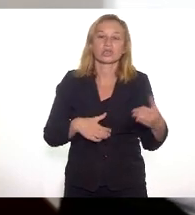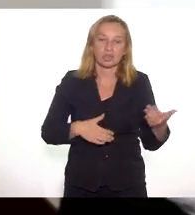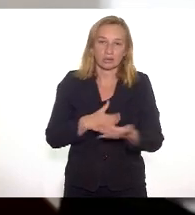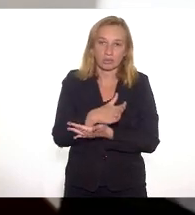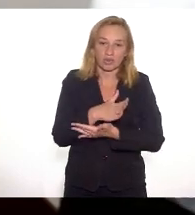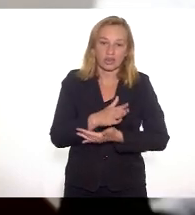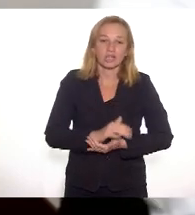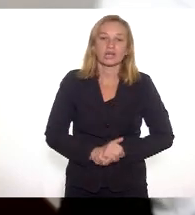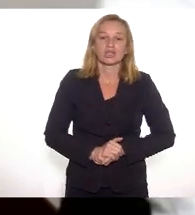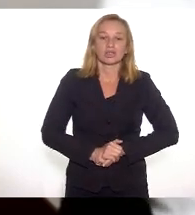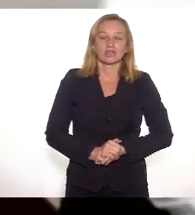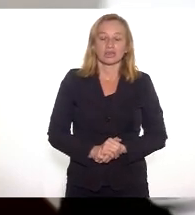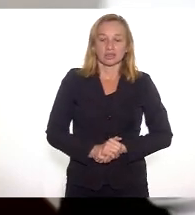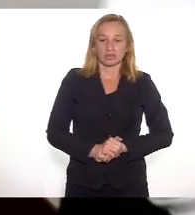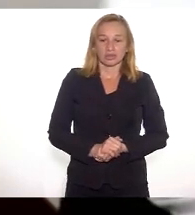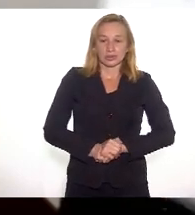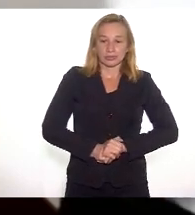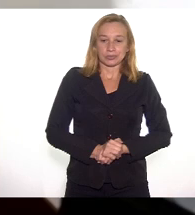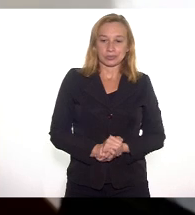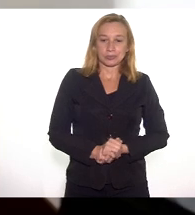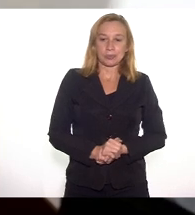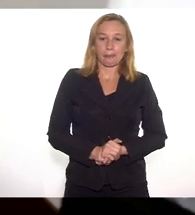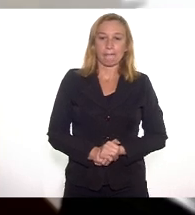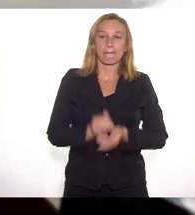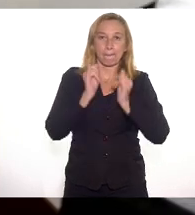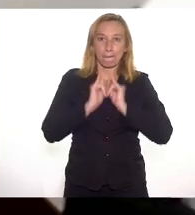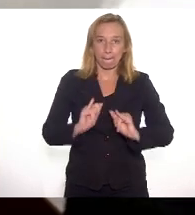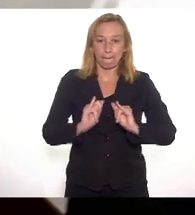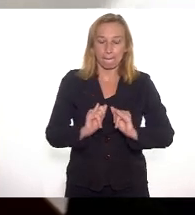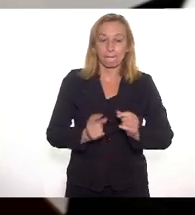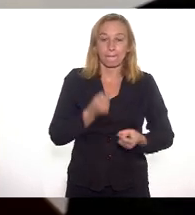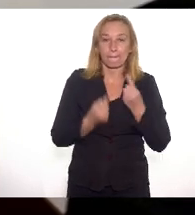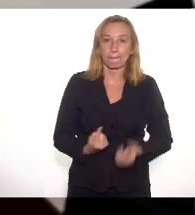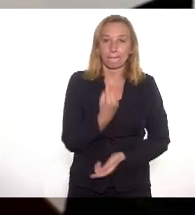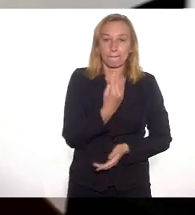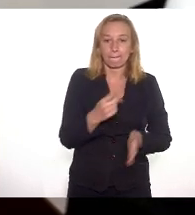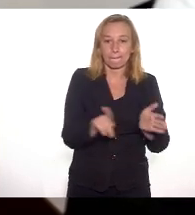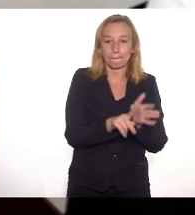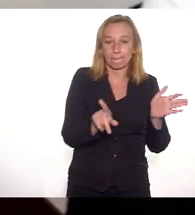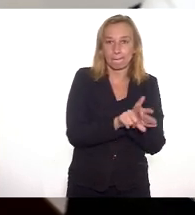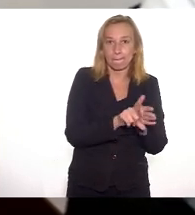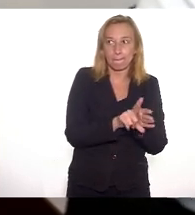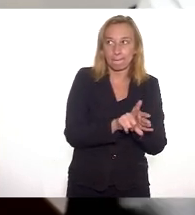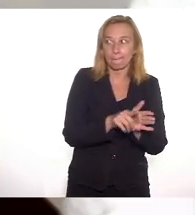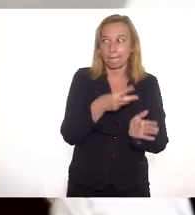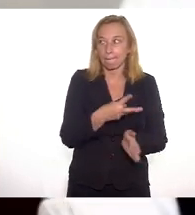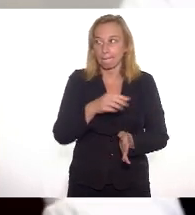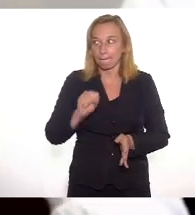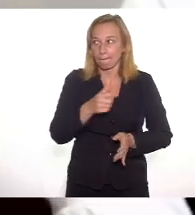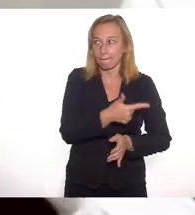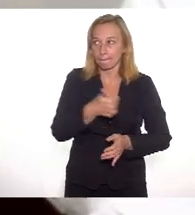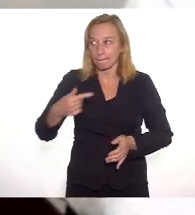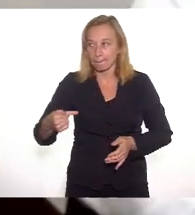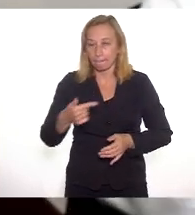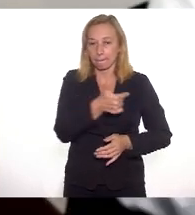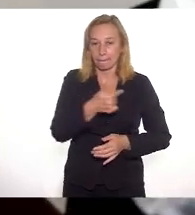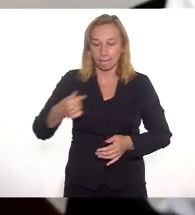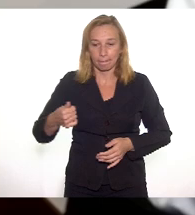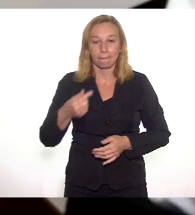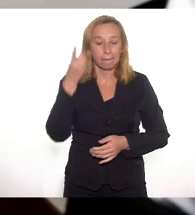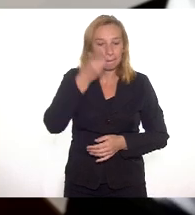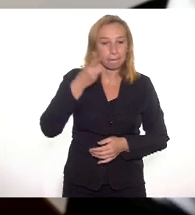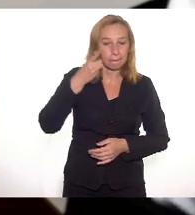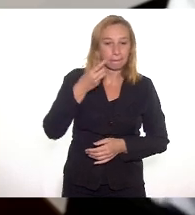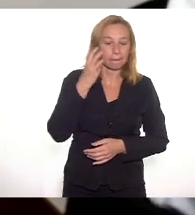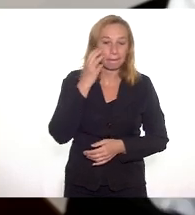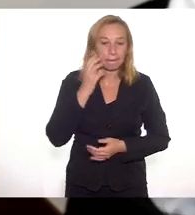lei de comissão aprovada, vai ao autógrafo. Anuncio, em regime de urgência e discussão única, projeto de lei 3827 de 2021, de autoria do deputado